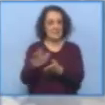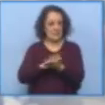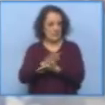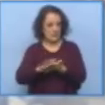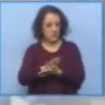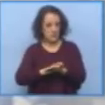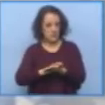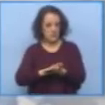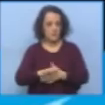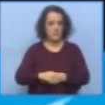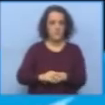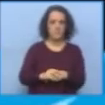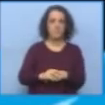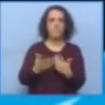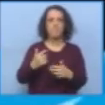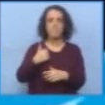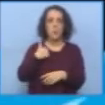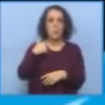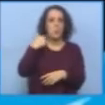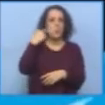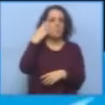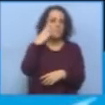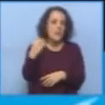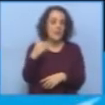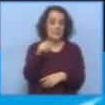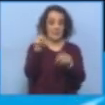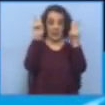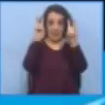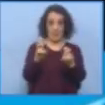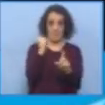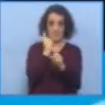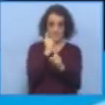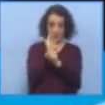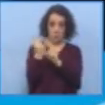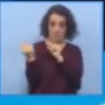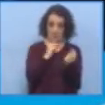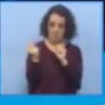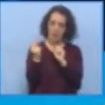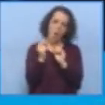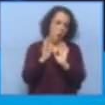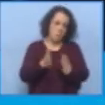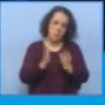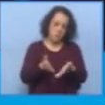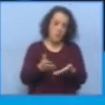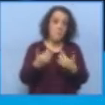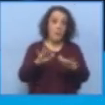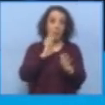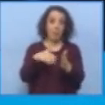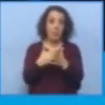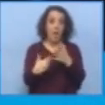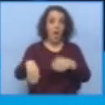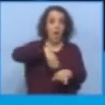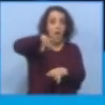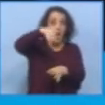Eu acho que para debater as mesmas temáticas, não, mas para criar uma dinâmica de envolvimento,